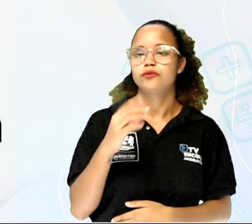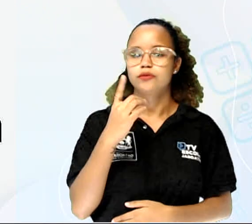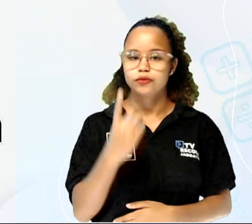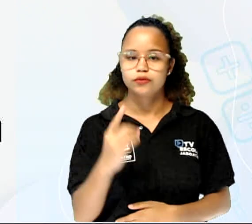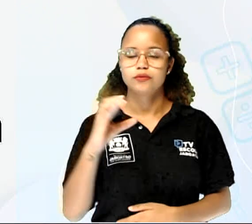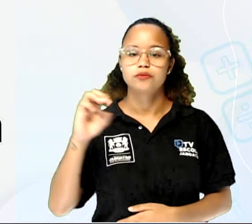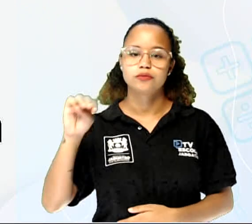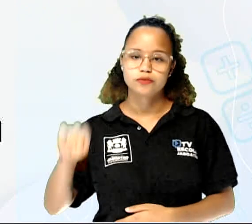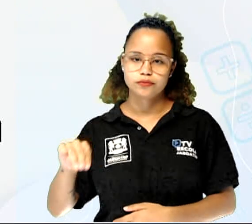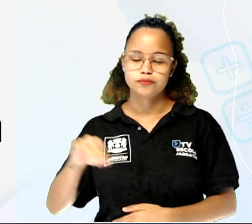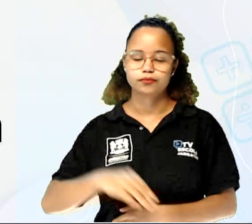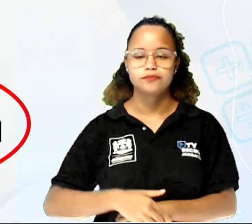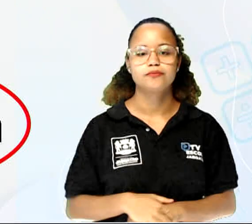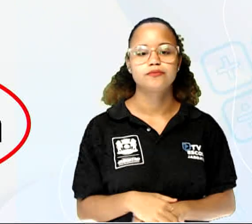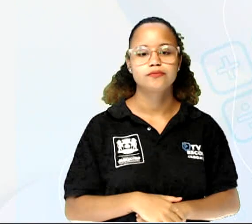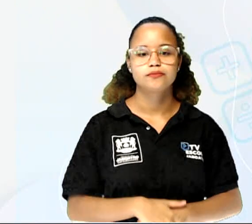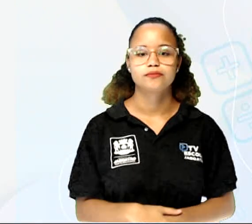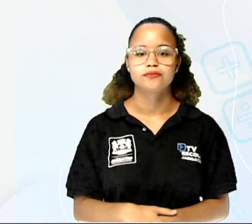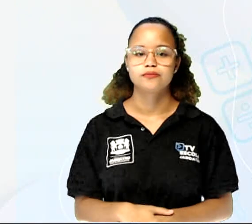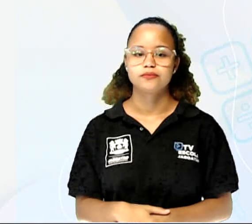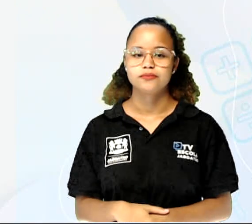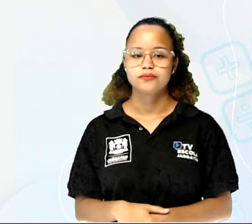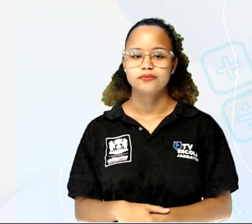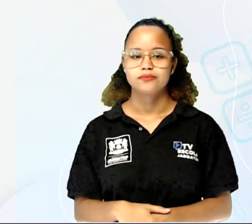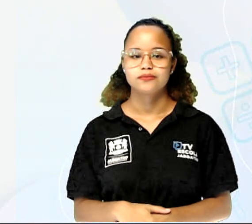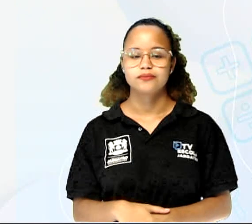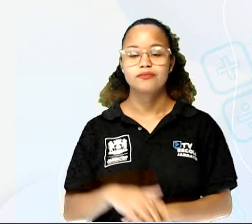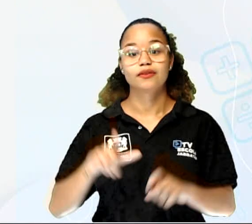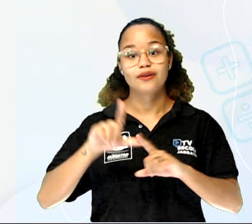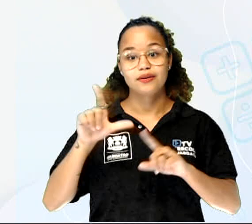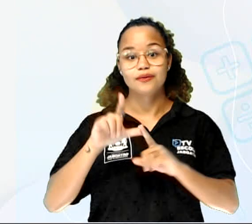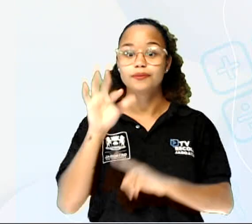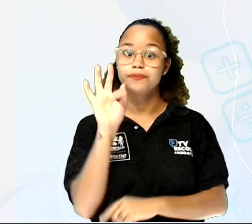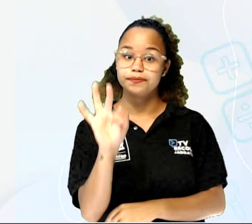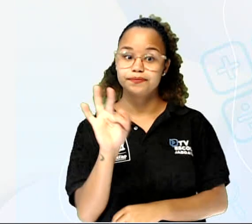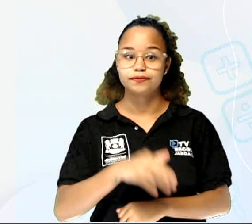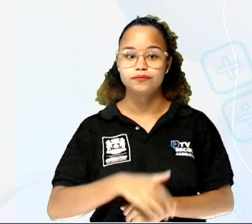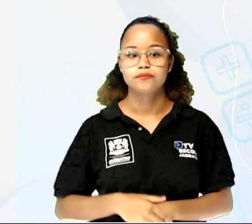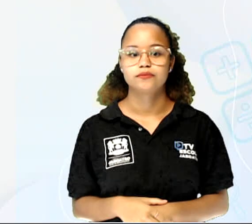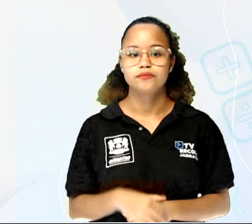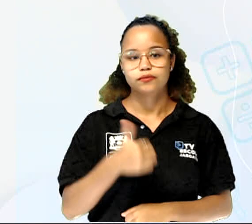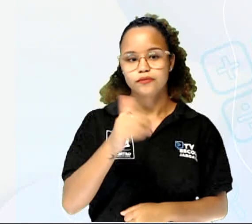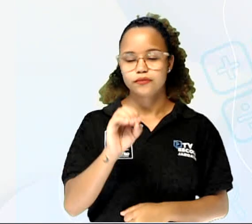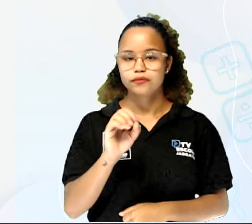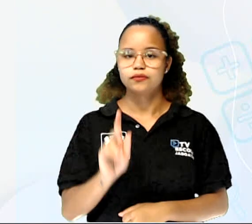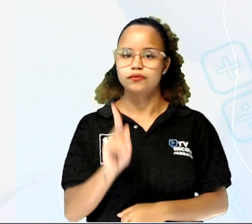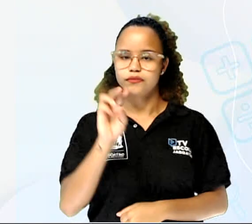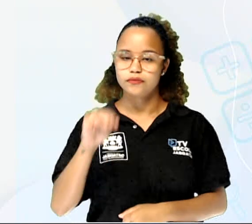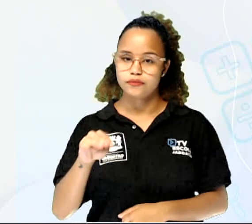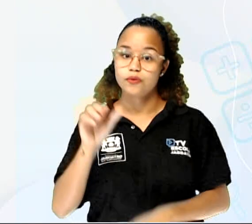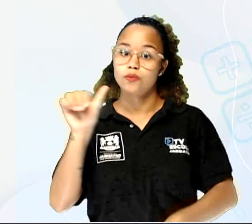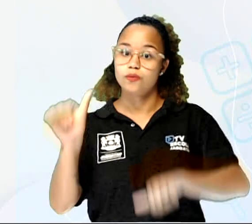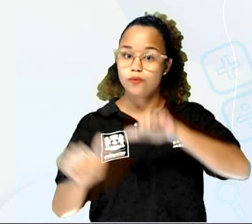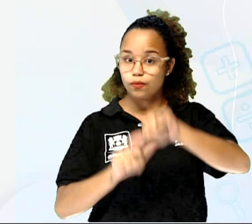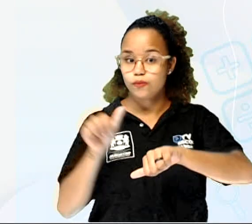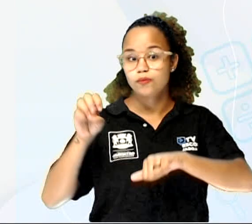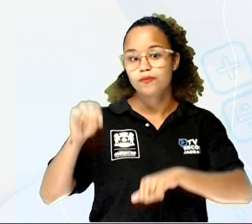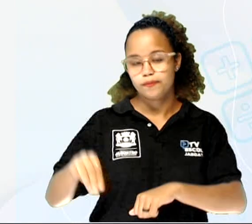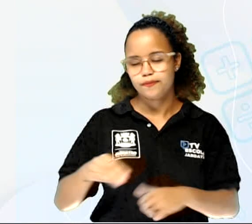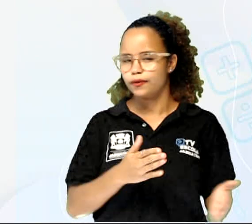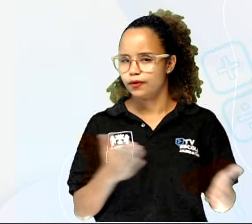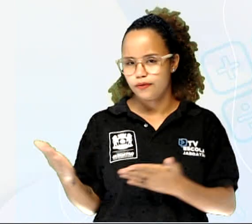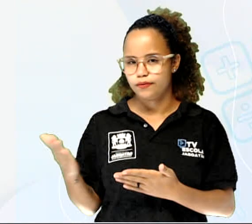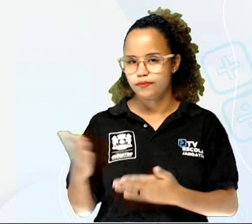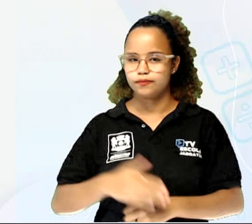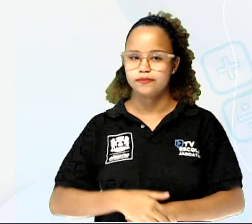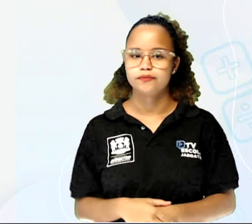de centímetros. A letra F. 10 quilômetros em metro. Vamos lá,